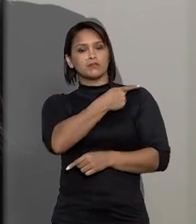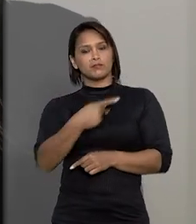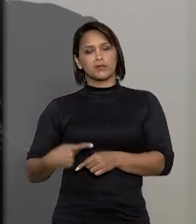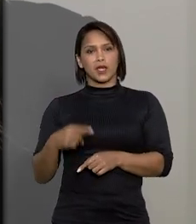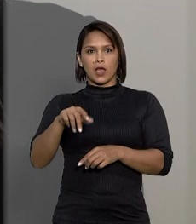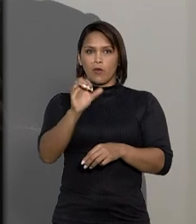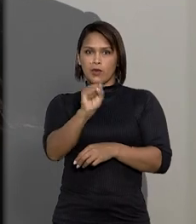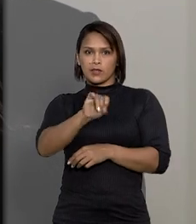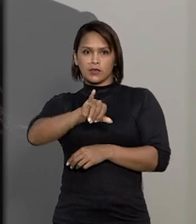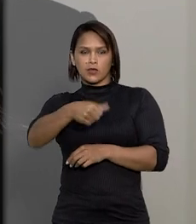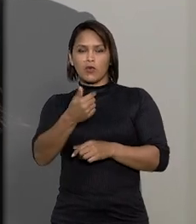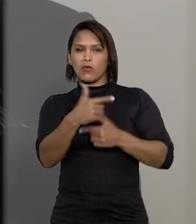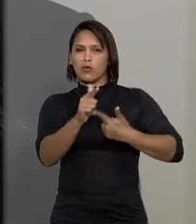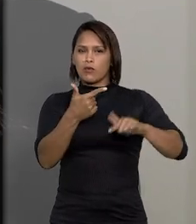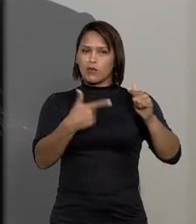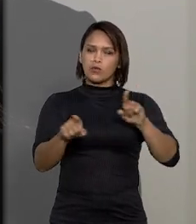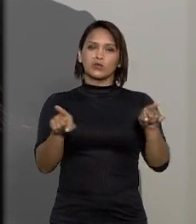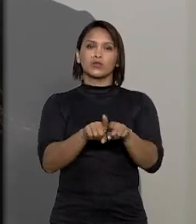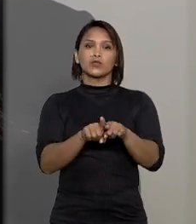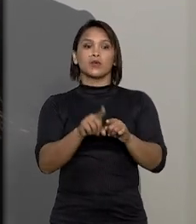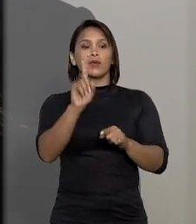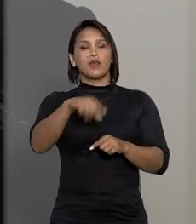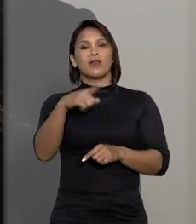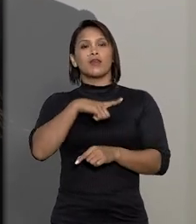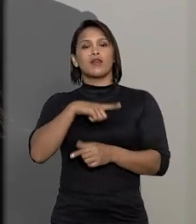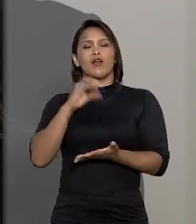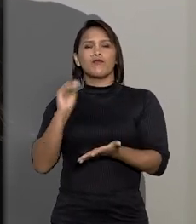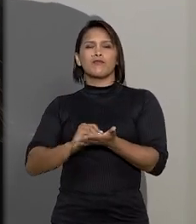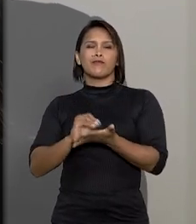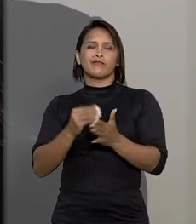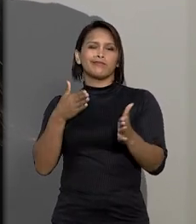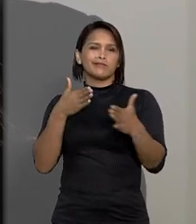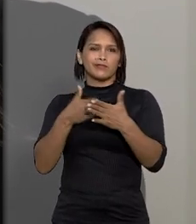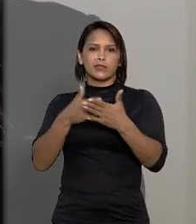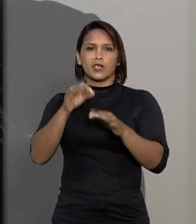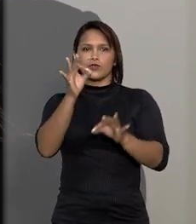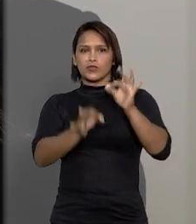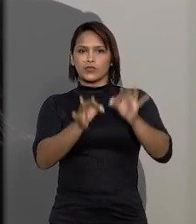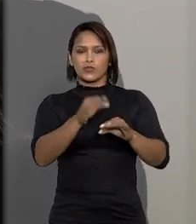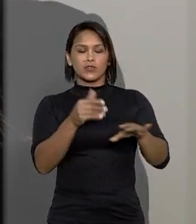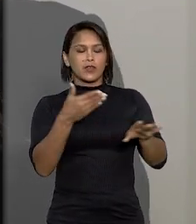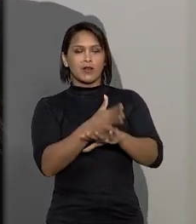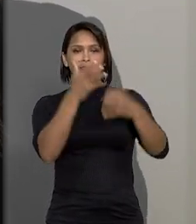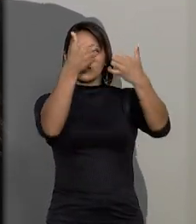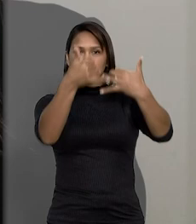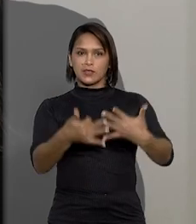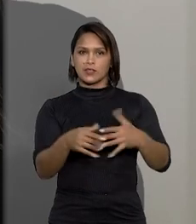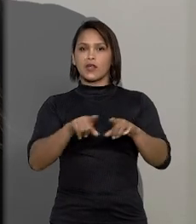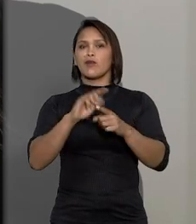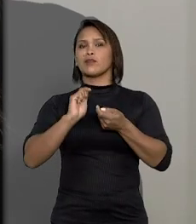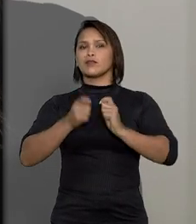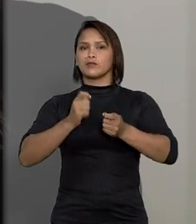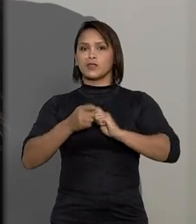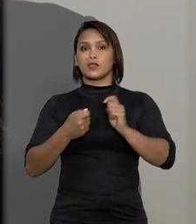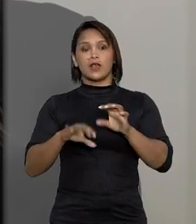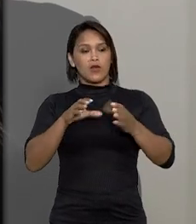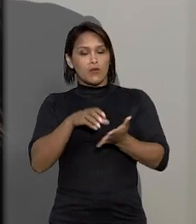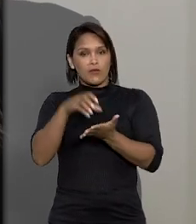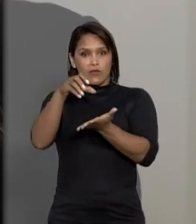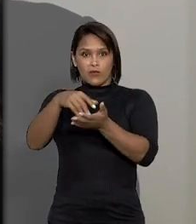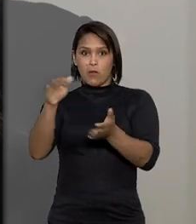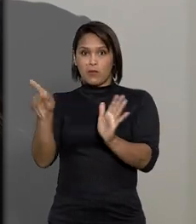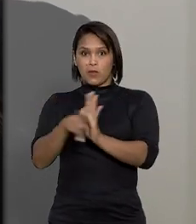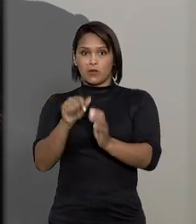STJ considerou, entre outros aspectos, que houve indevida interferência judicial na discricionariedade administrativa dos